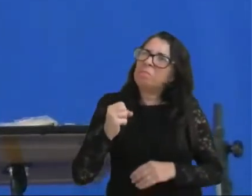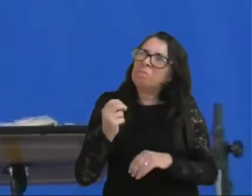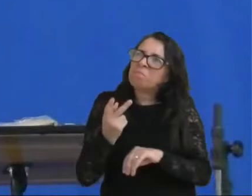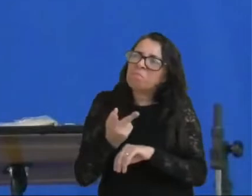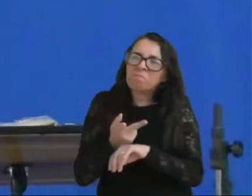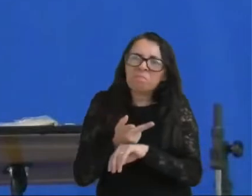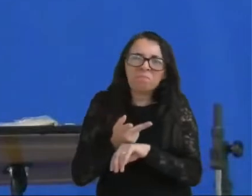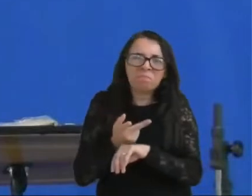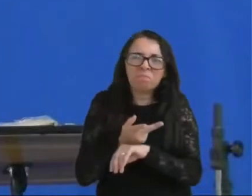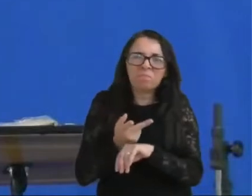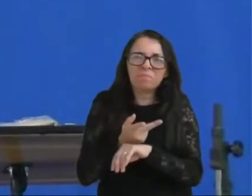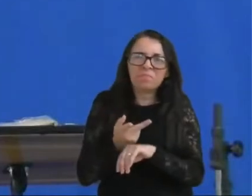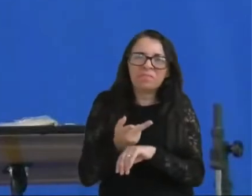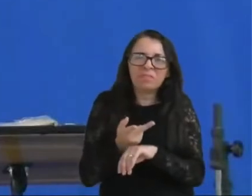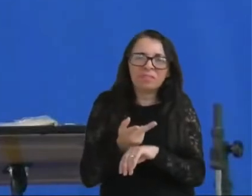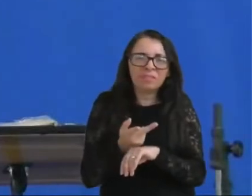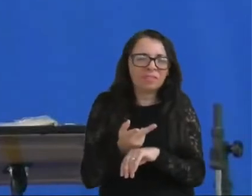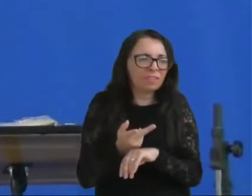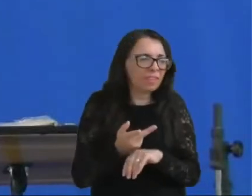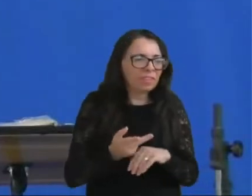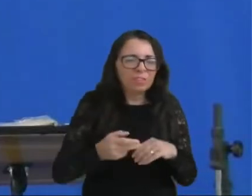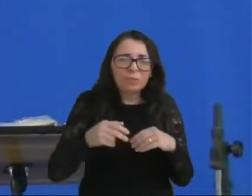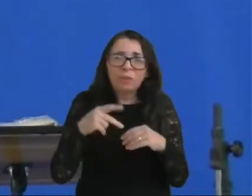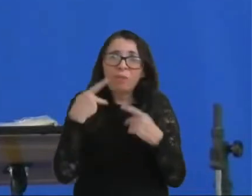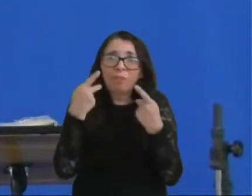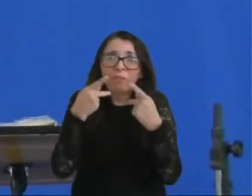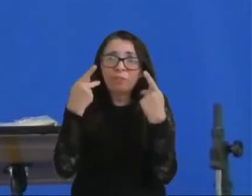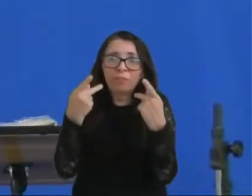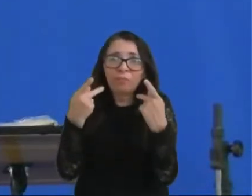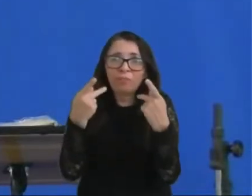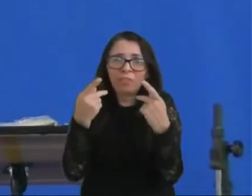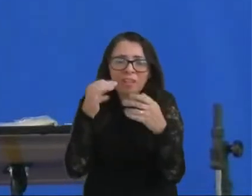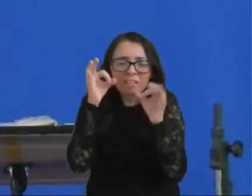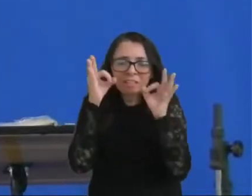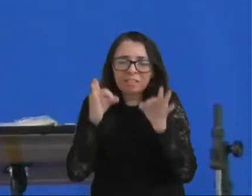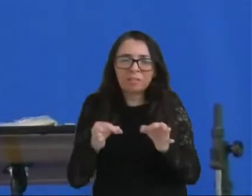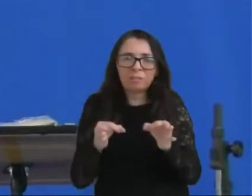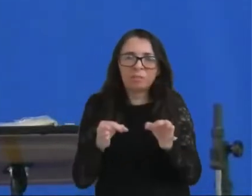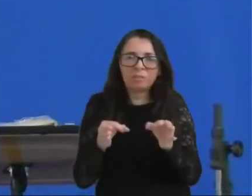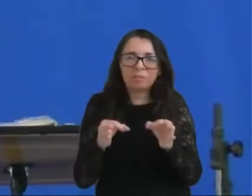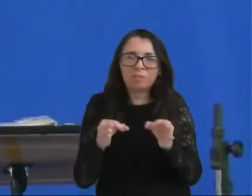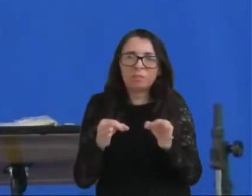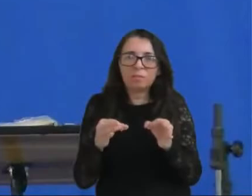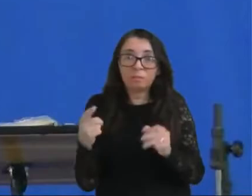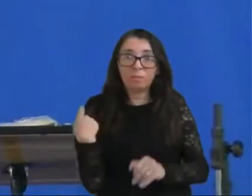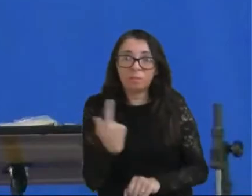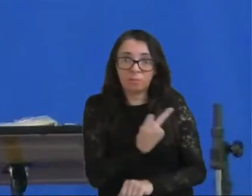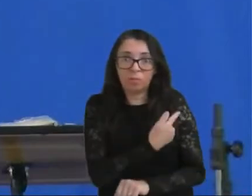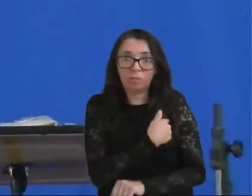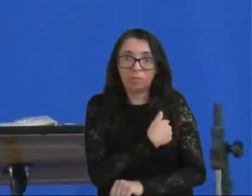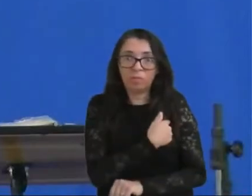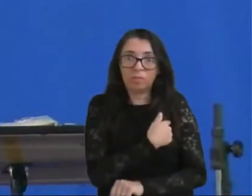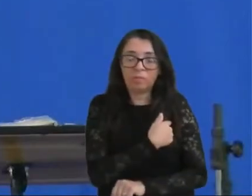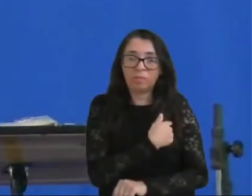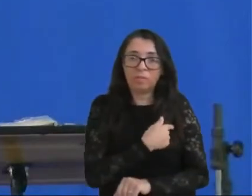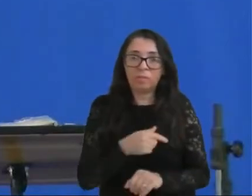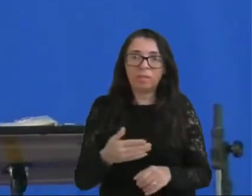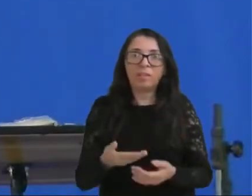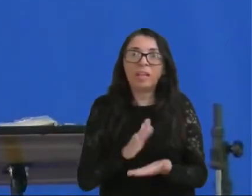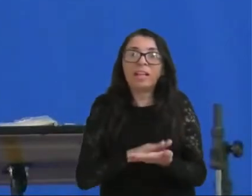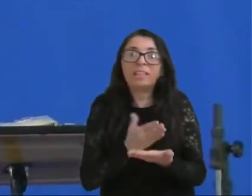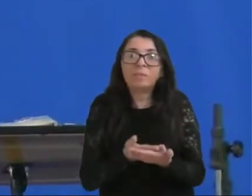falava e não fazia. Não, eles falavam e faziam acontecer. É isso que Deus espera da igreja de